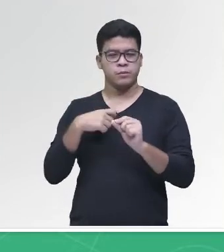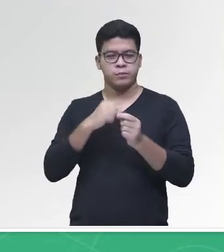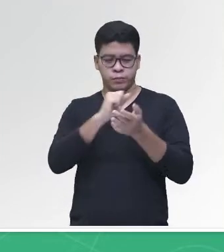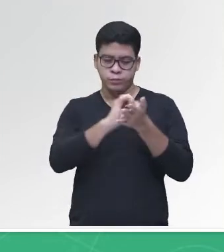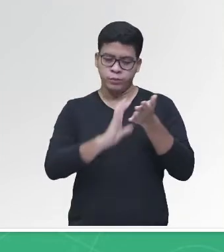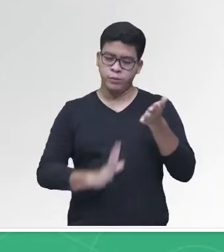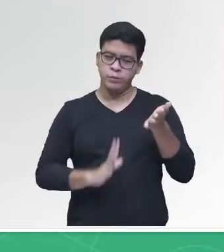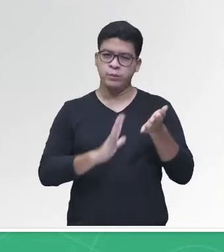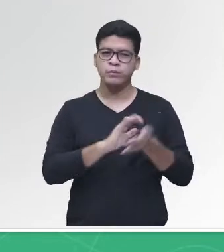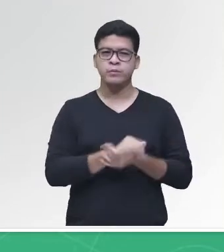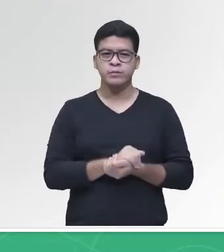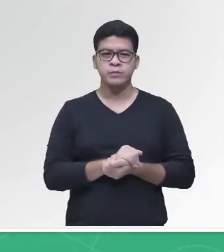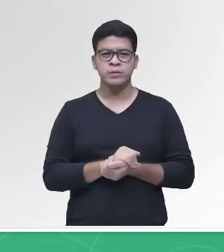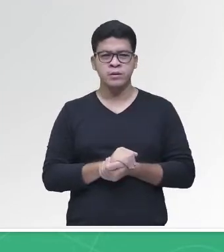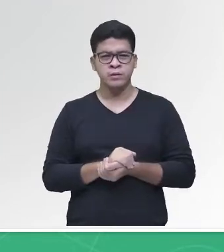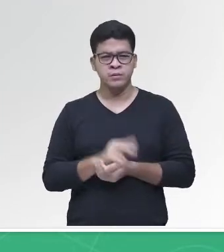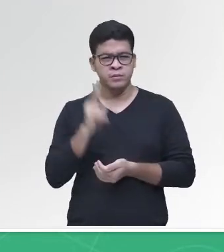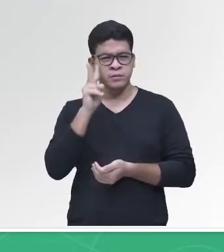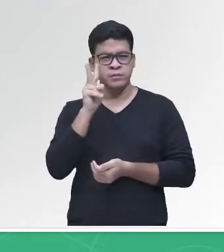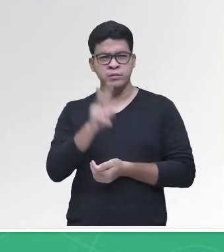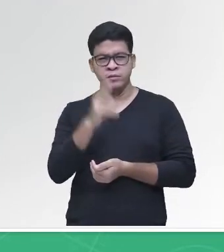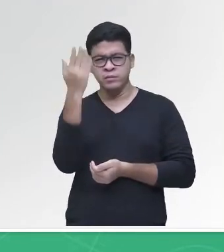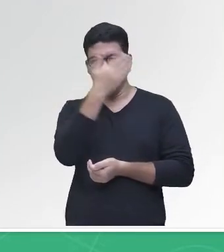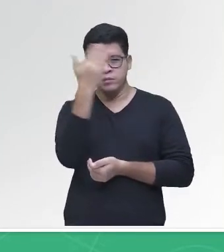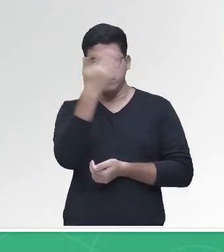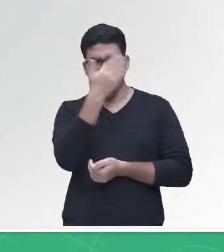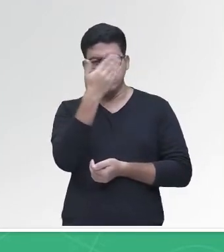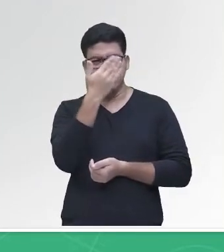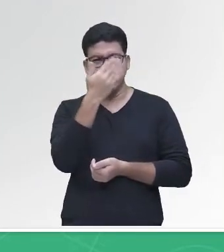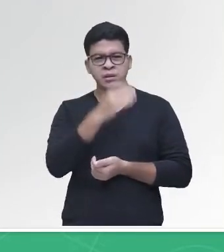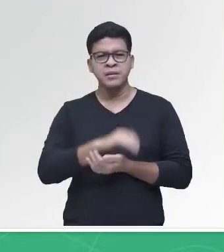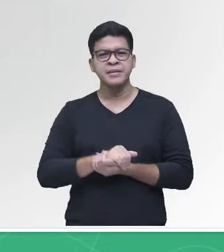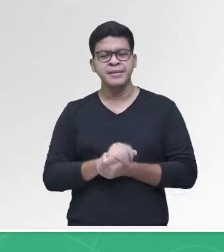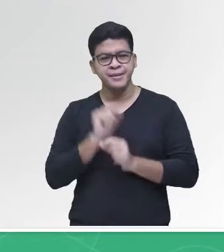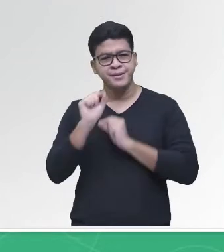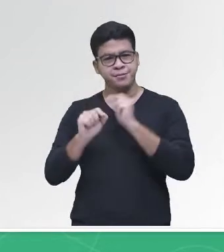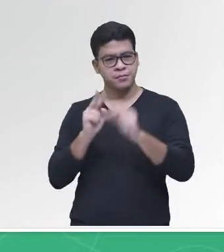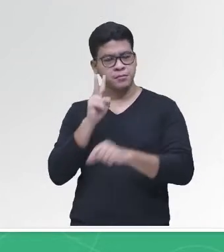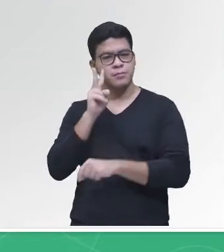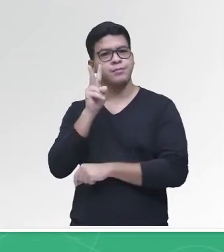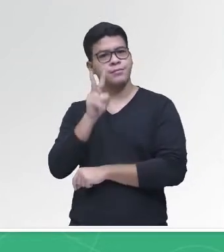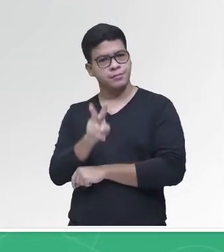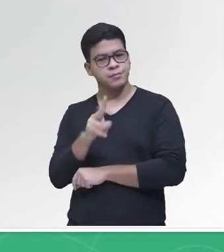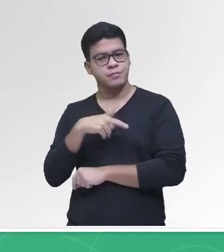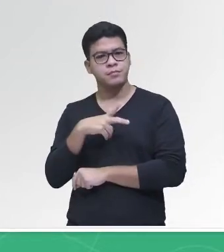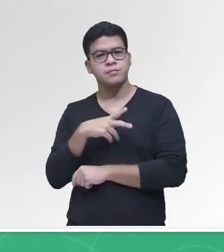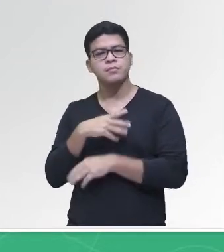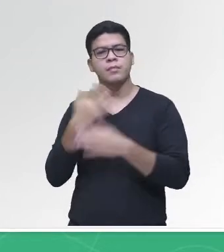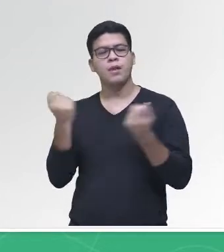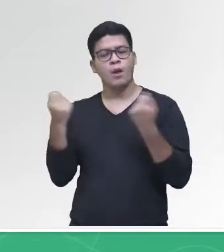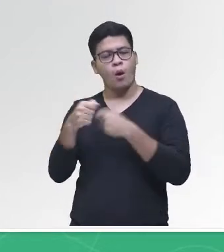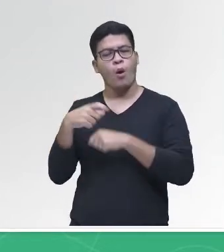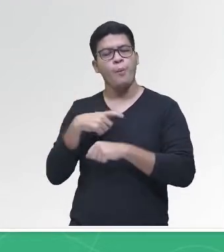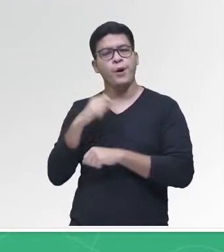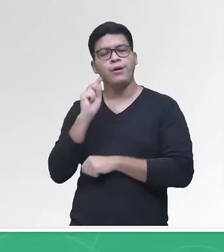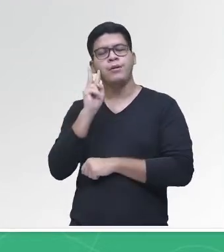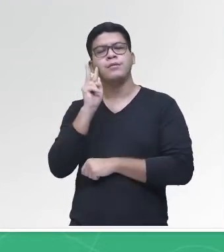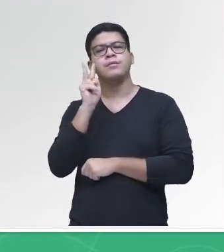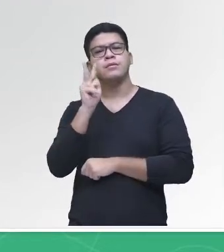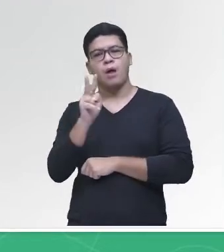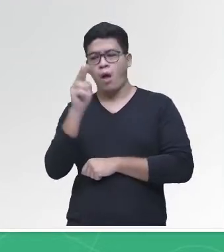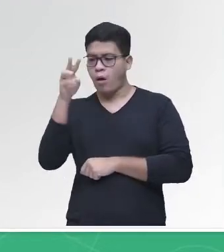tá? Quem não viu esse princípio de quantização das cargas elétricas, poderá ir nas